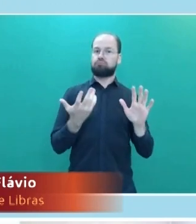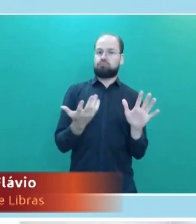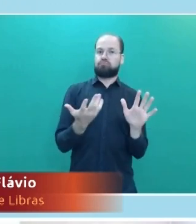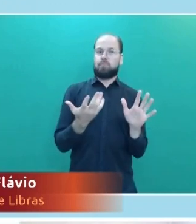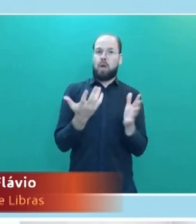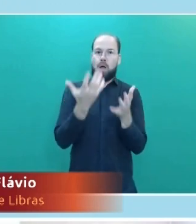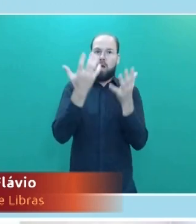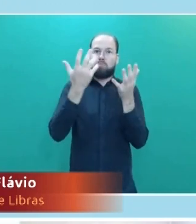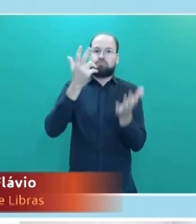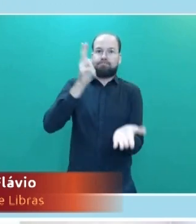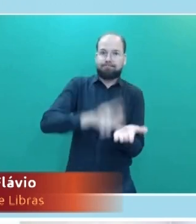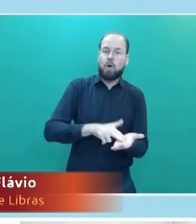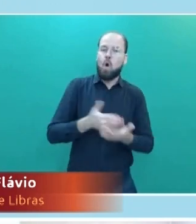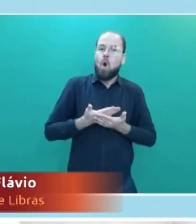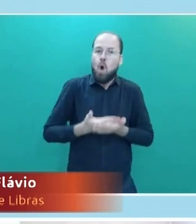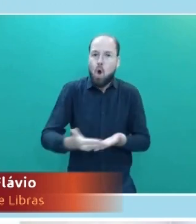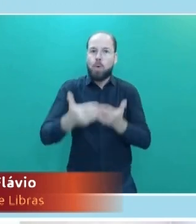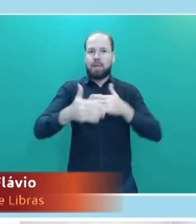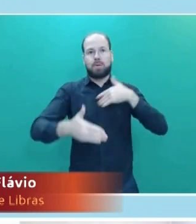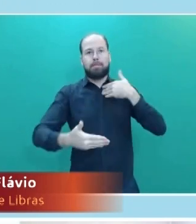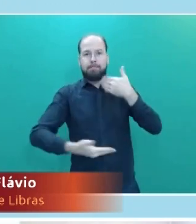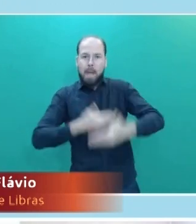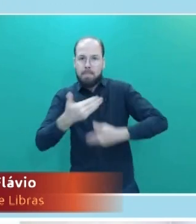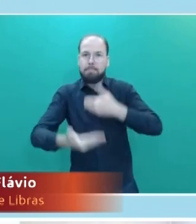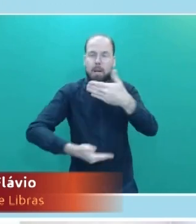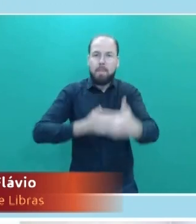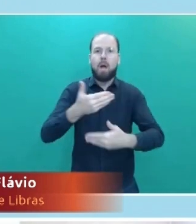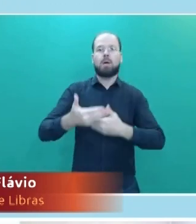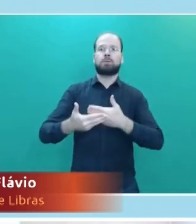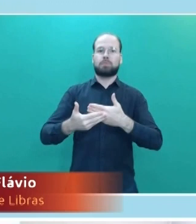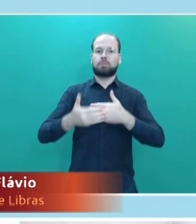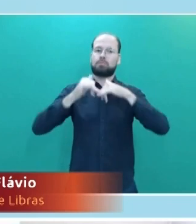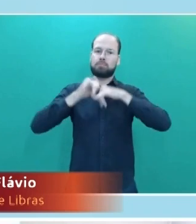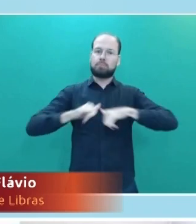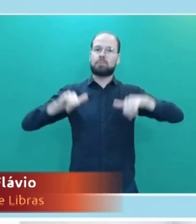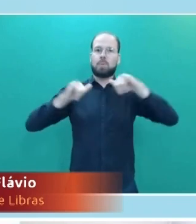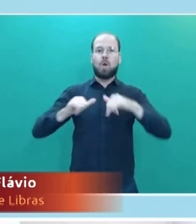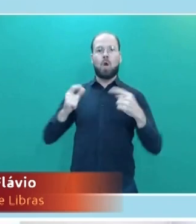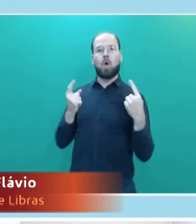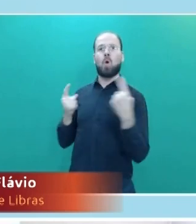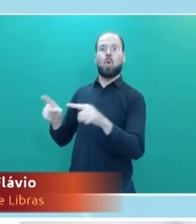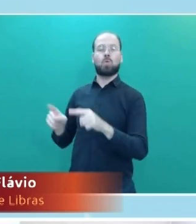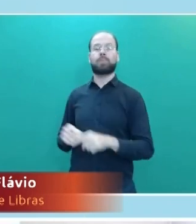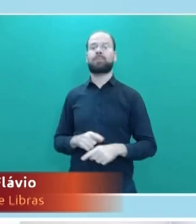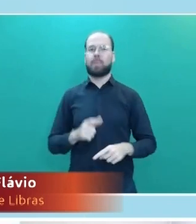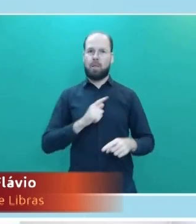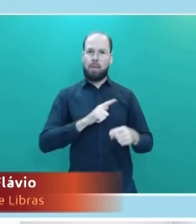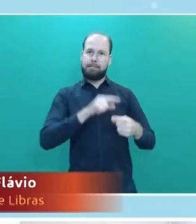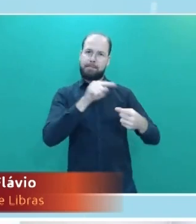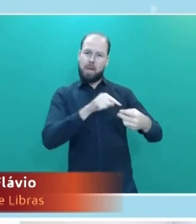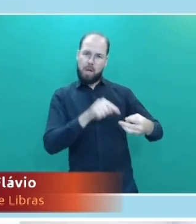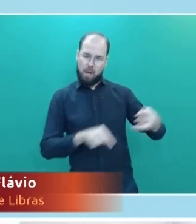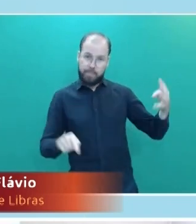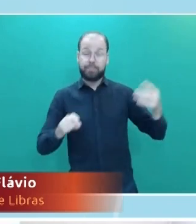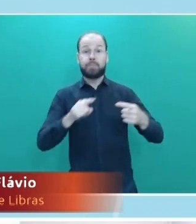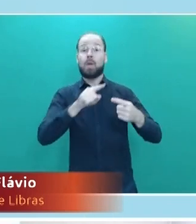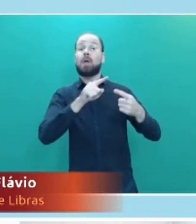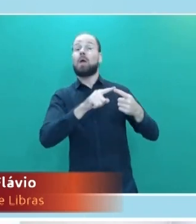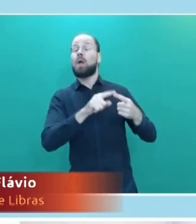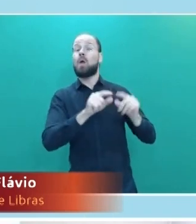de começar a dar passos. Um deles foi justamente definir o que se entende por trabalho